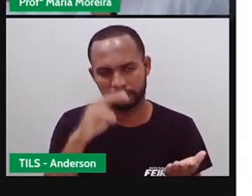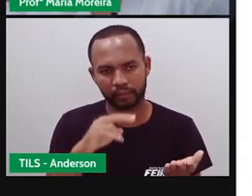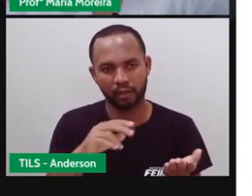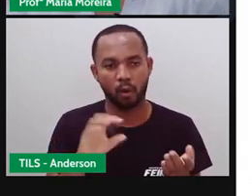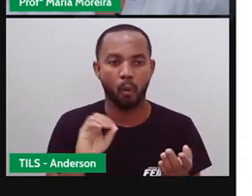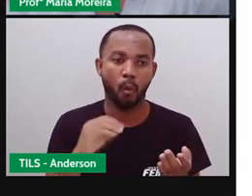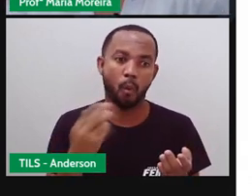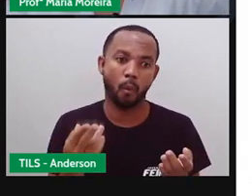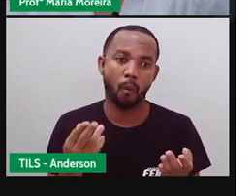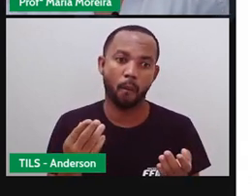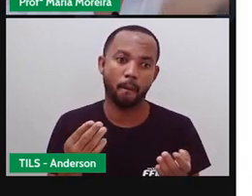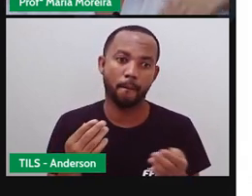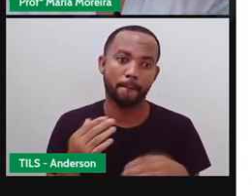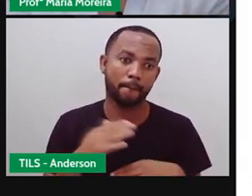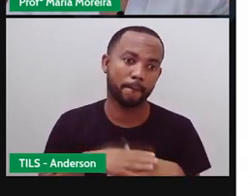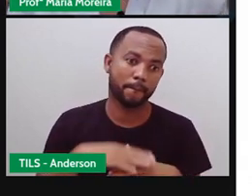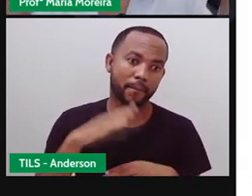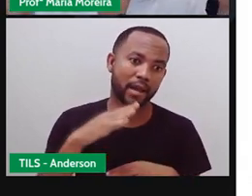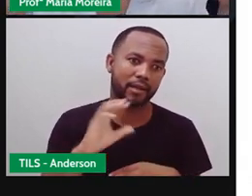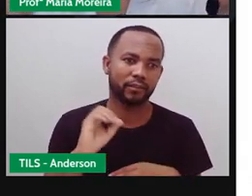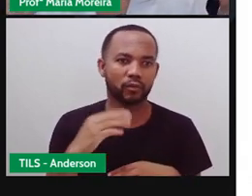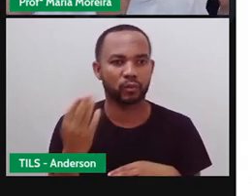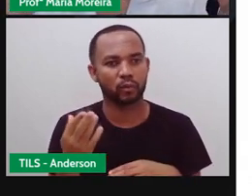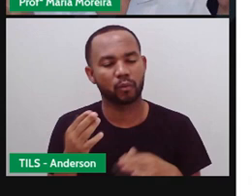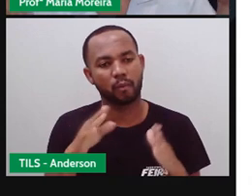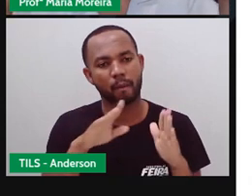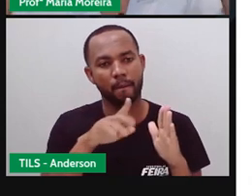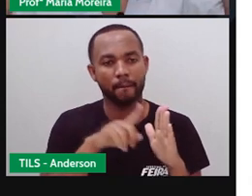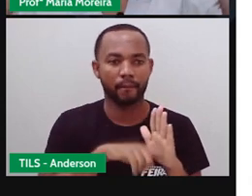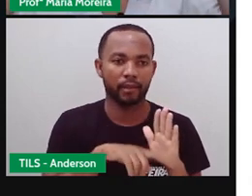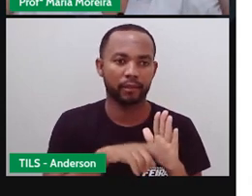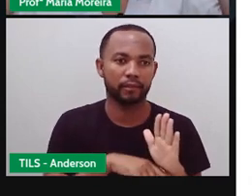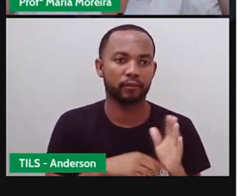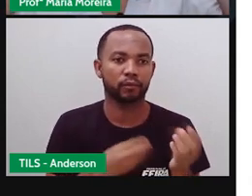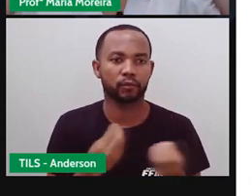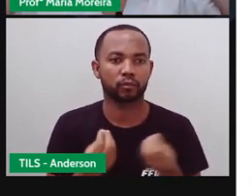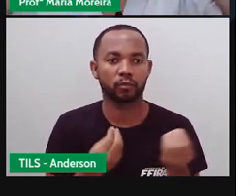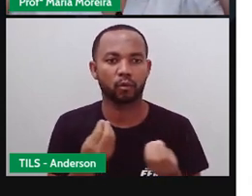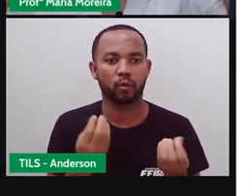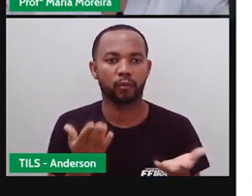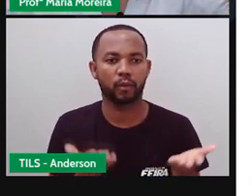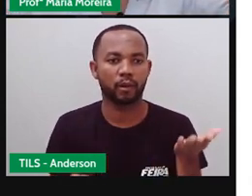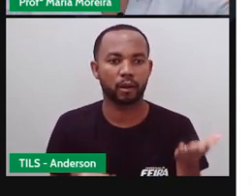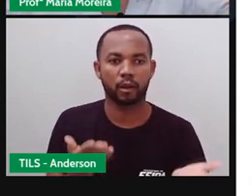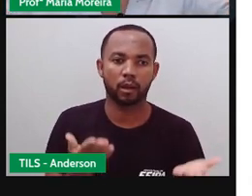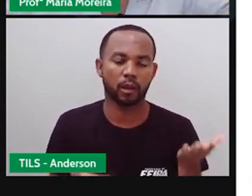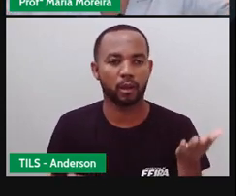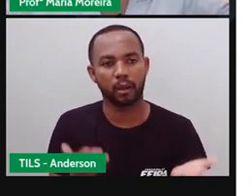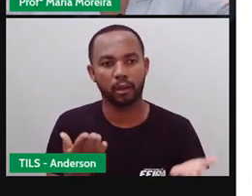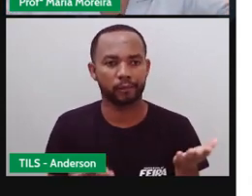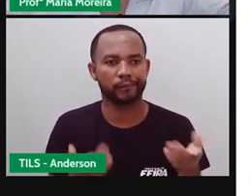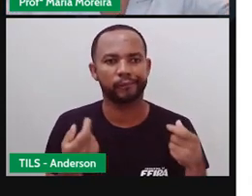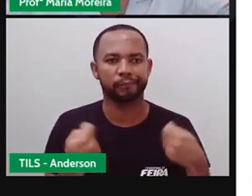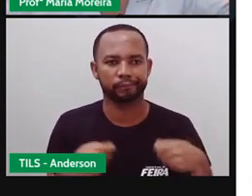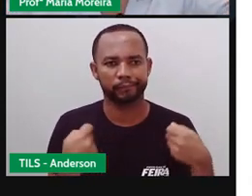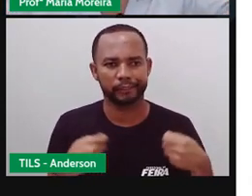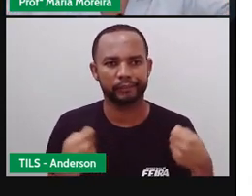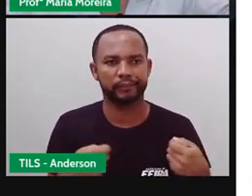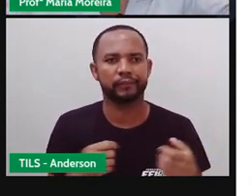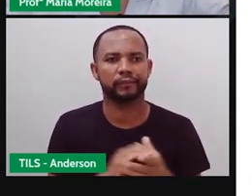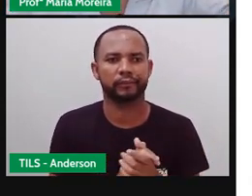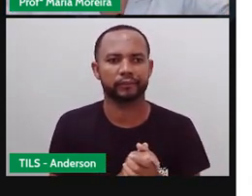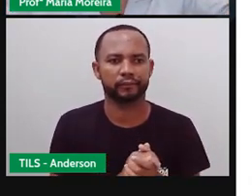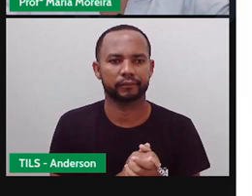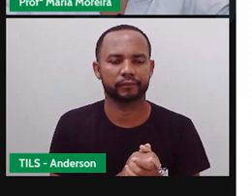o pesa demais de um lado ou tira e deixa a outra mais leve vai ter equilíbrio existe uma balança para funcionar lá precisa agir aqui